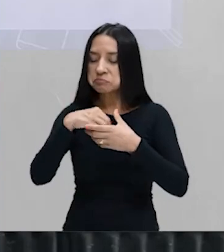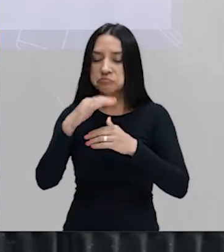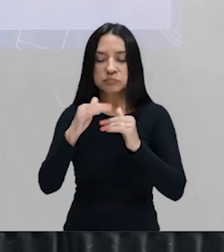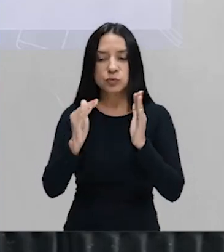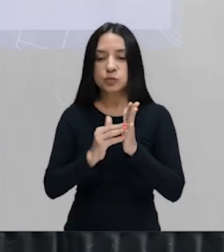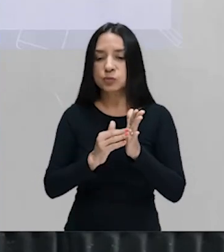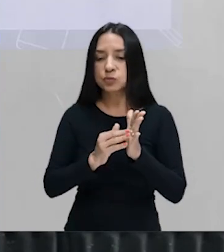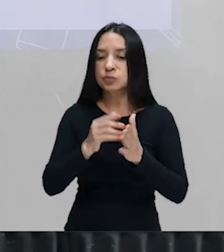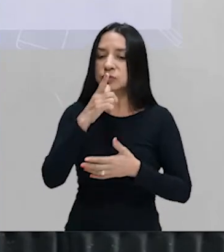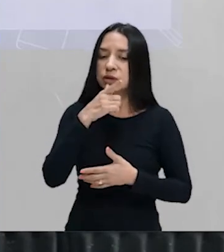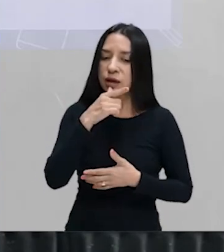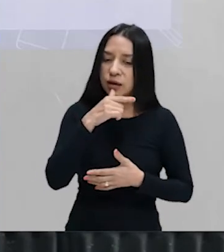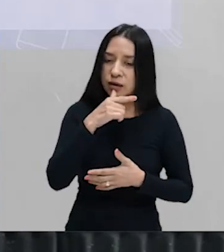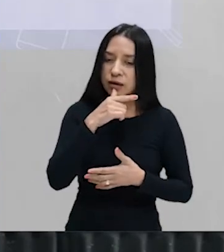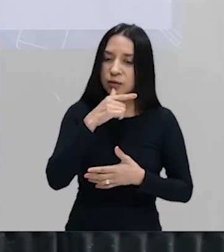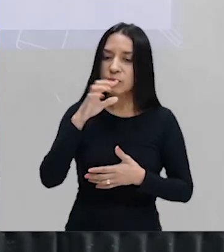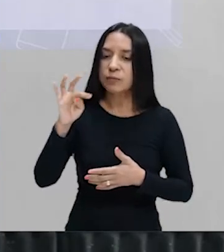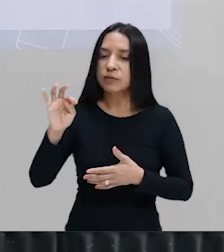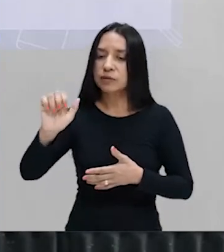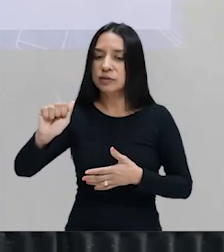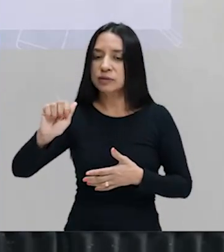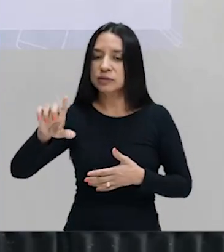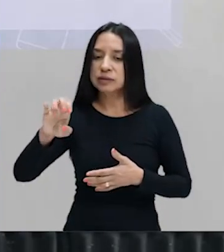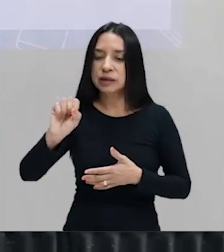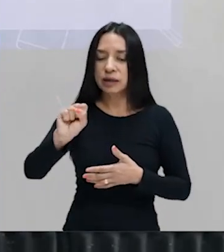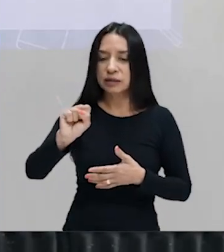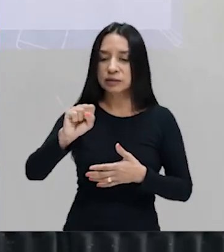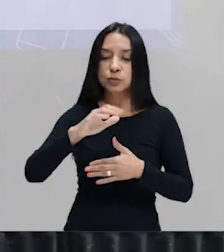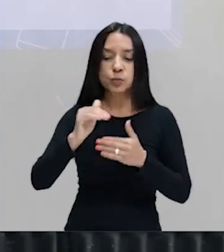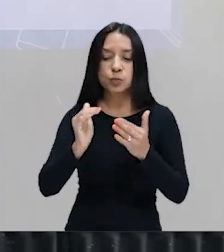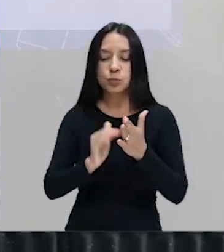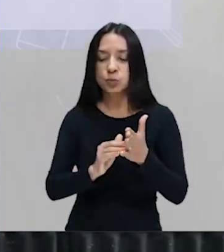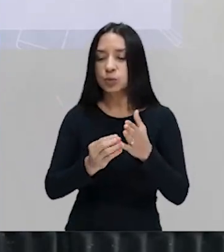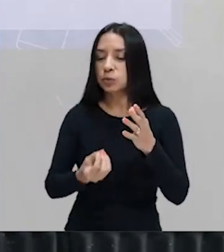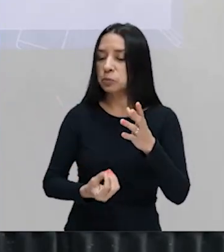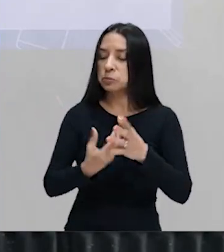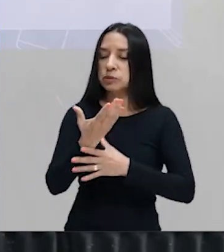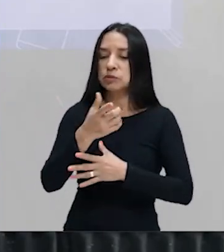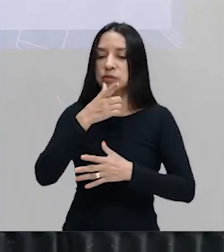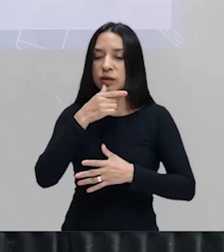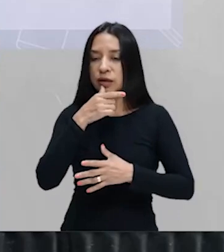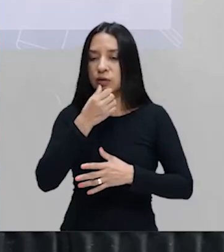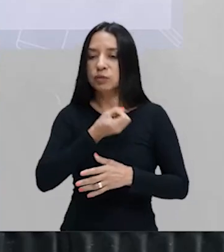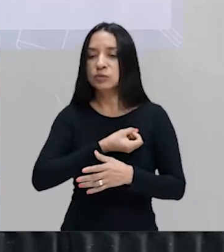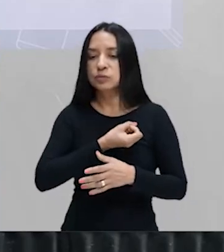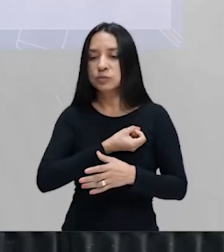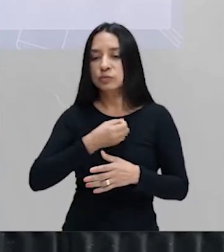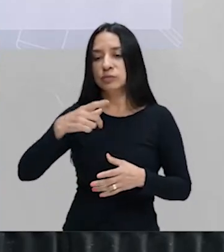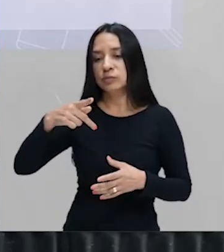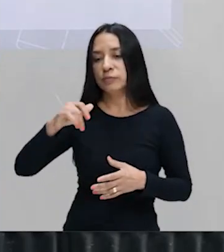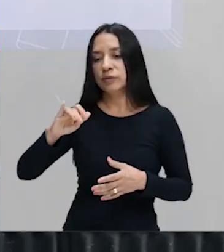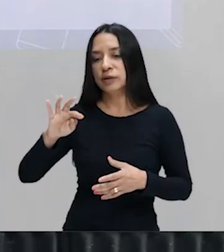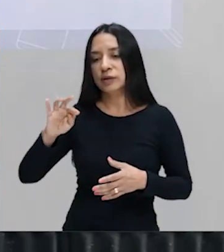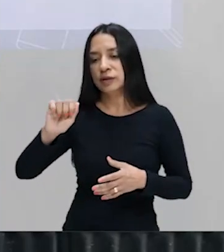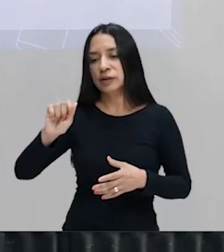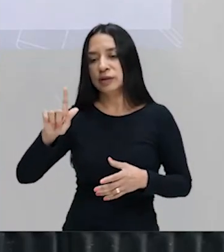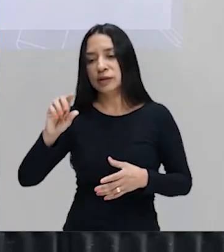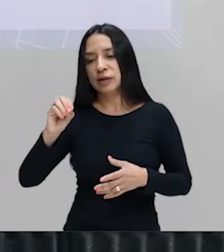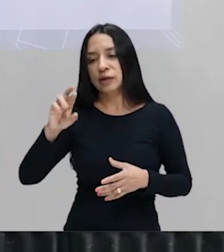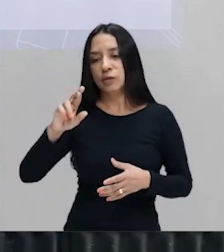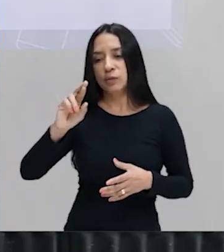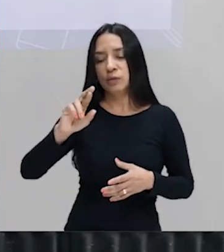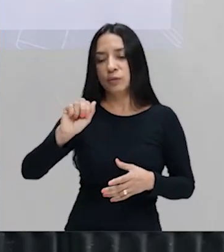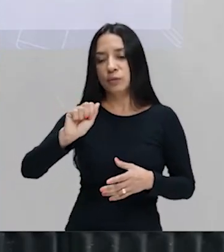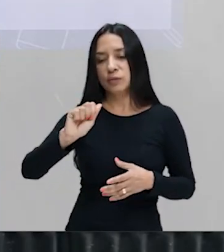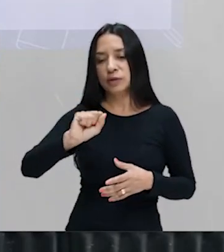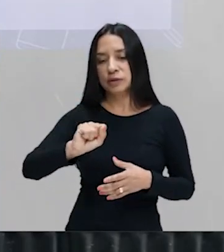ali na água para Tales. Tales disse que tudo veio da água e dos números para o nosso amigo